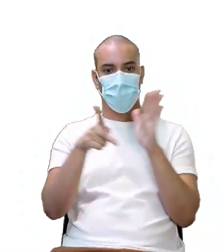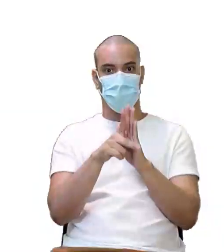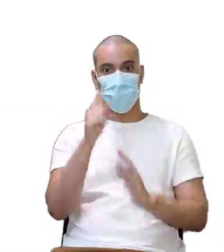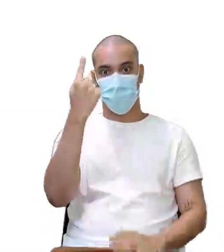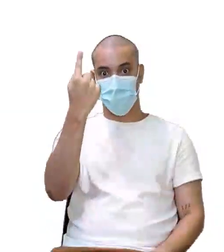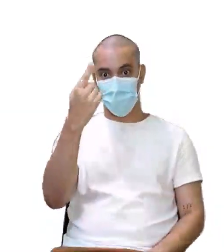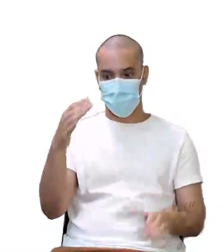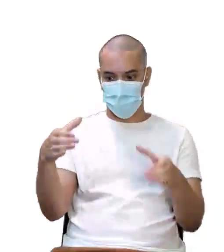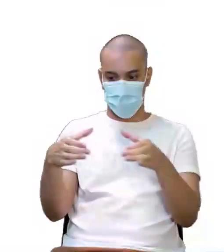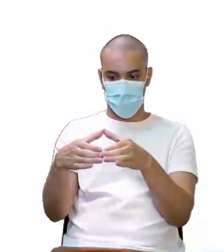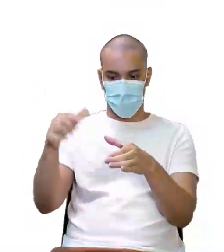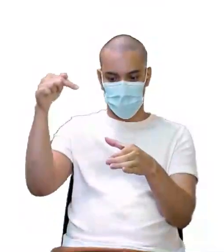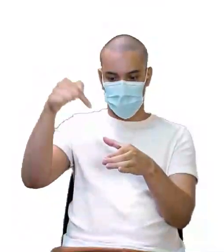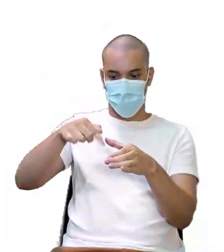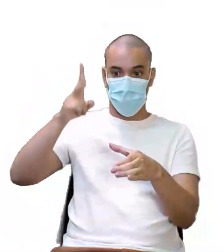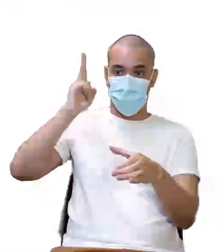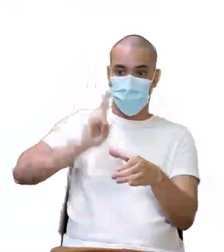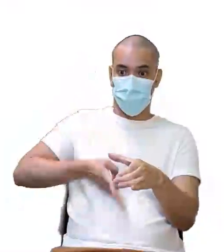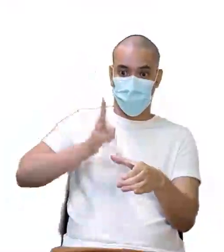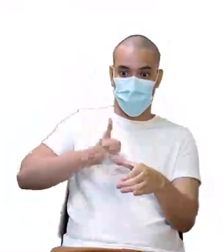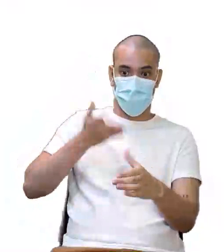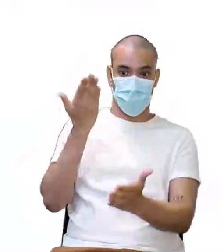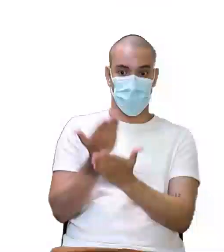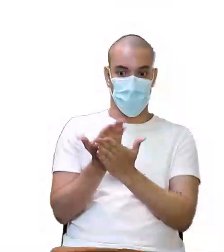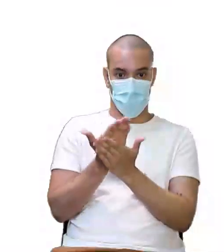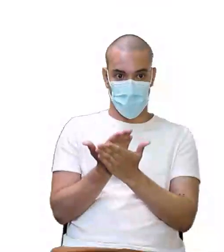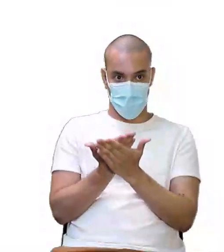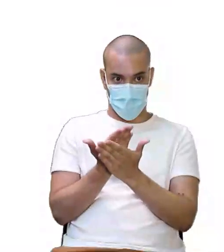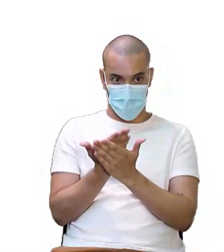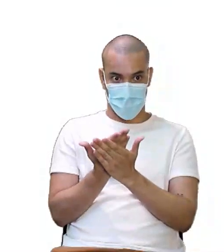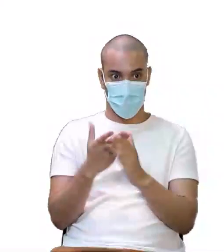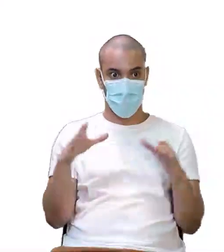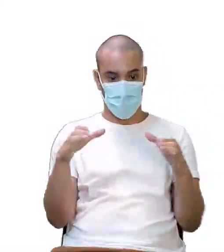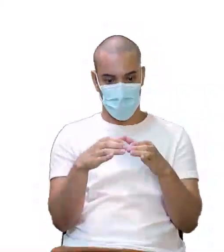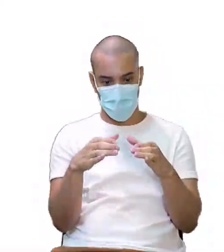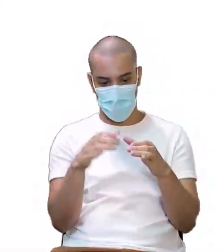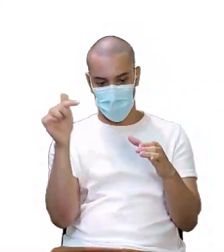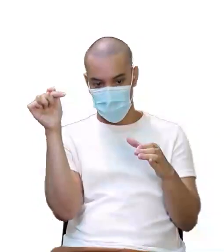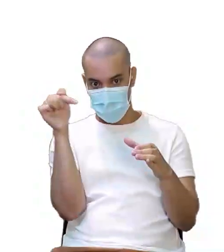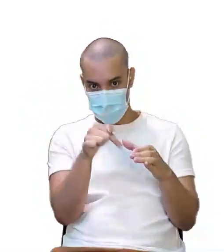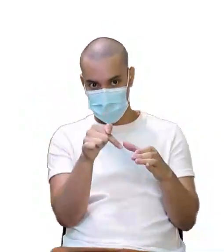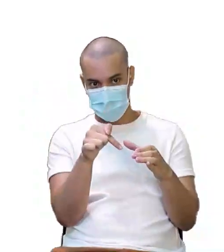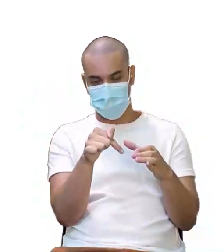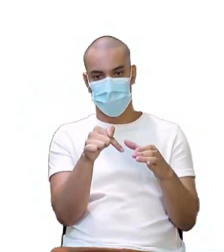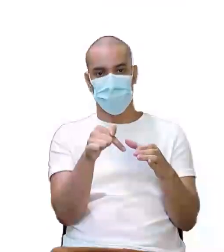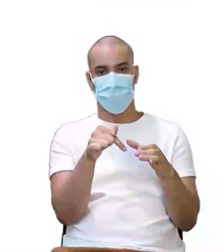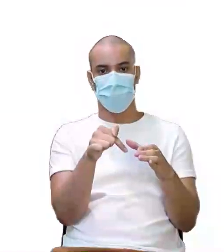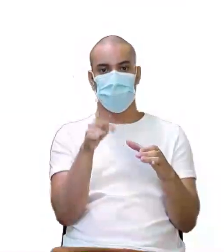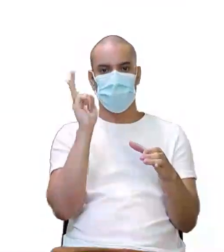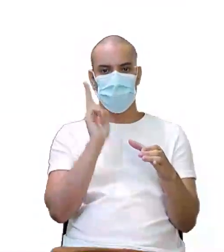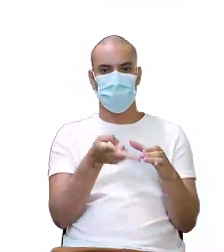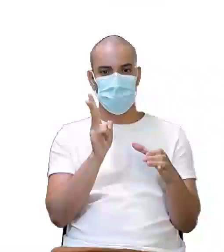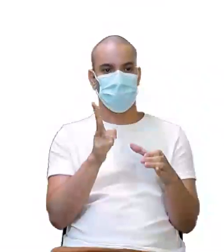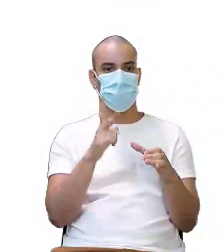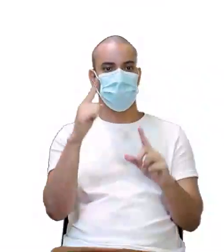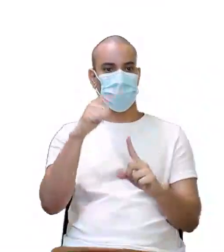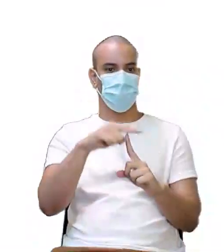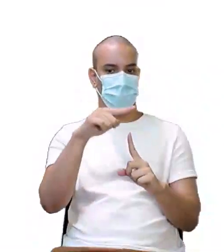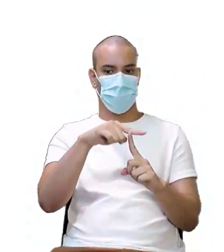espécie. Ela é quando se estuda a ecologia de uma determinada espécie, de um determinado grupo de indivíduos, né, da mesma